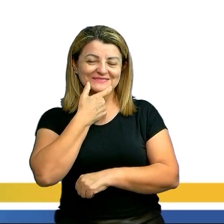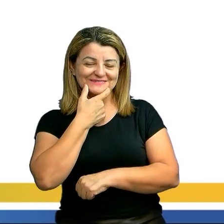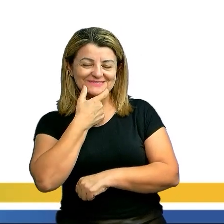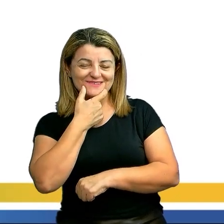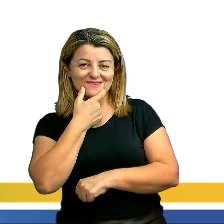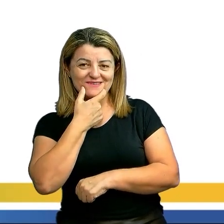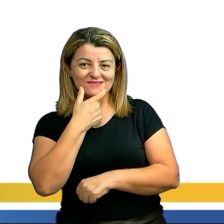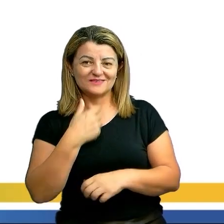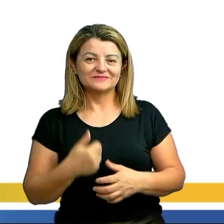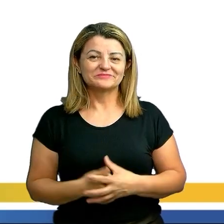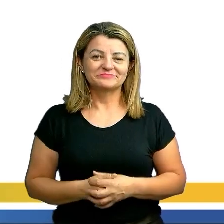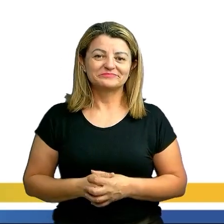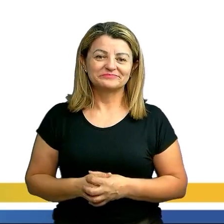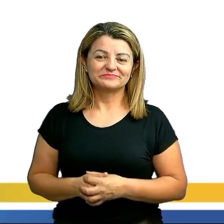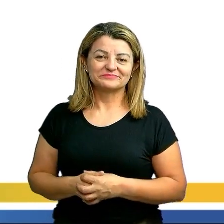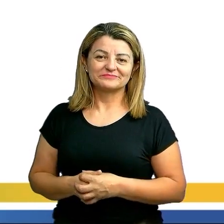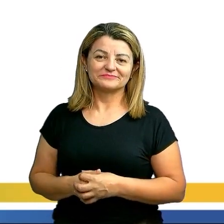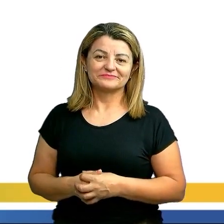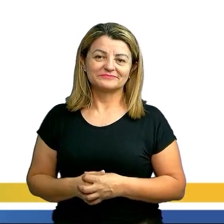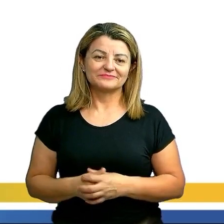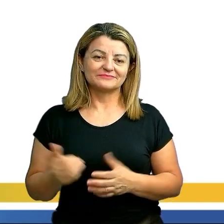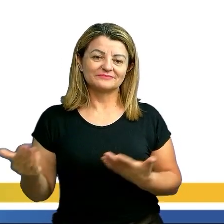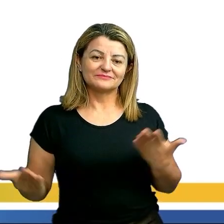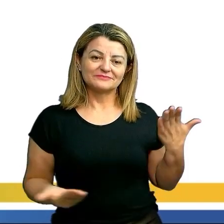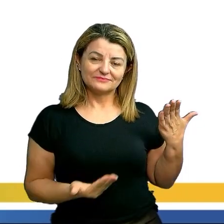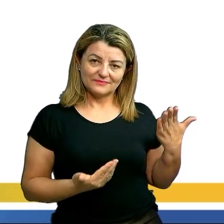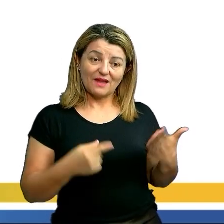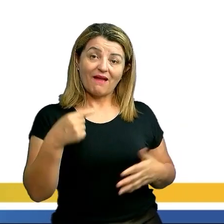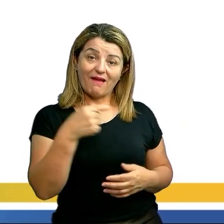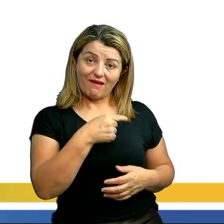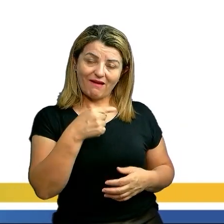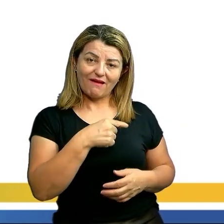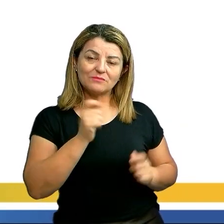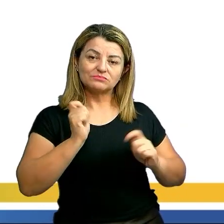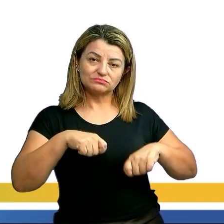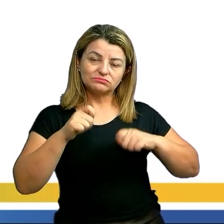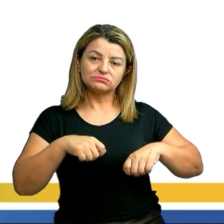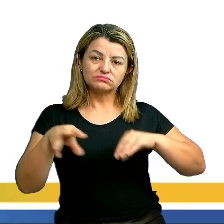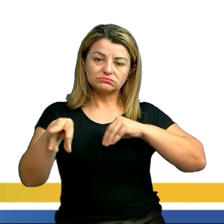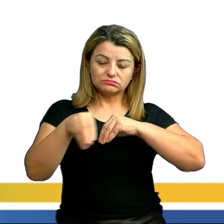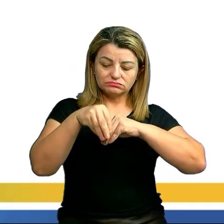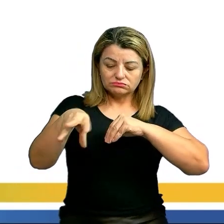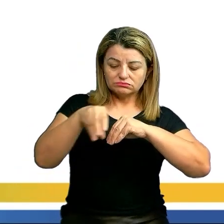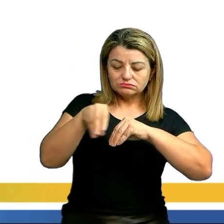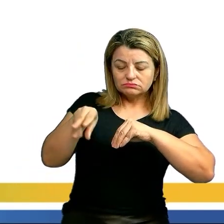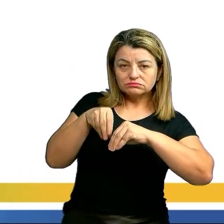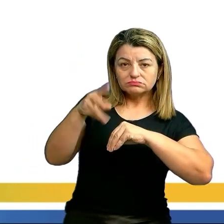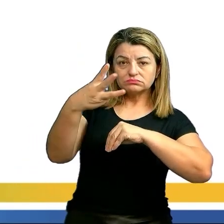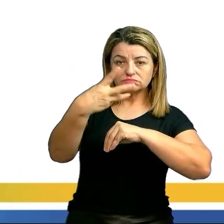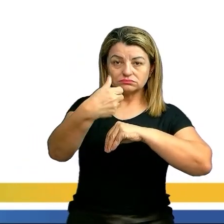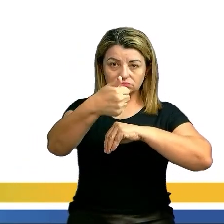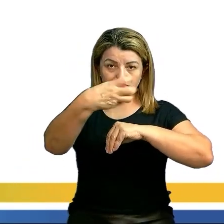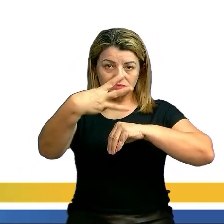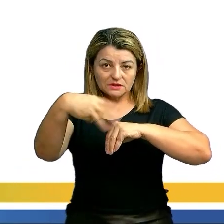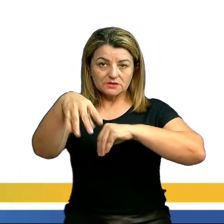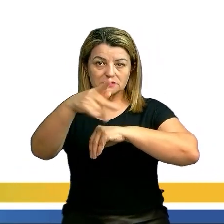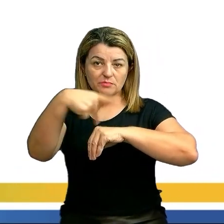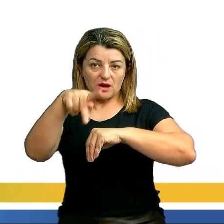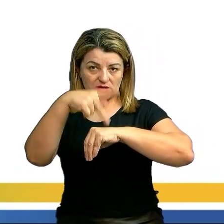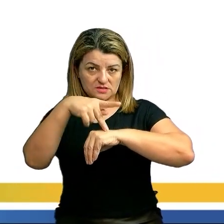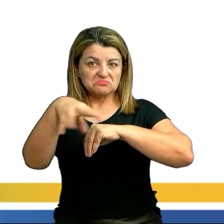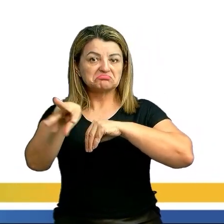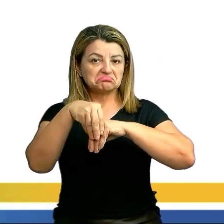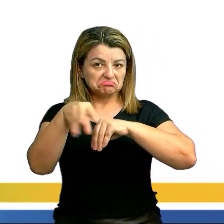essa prática, né? A OPEP, ela possui basicamente hoje 13 países, e esses